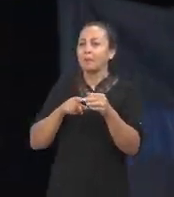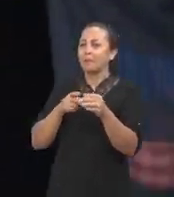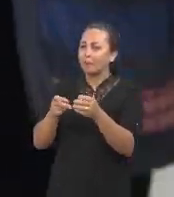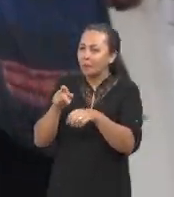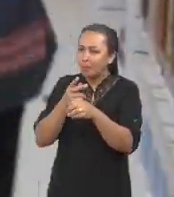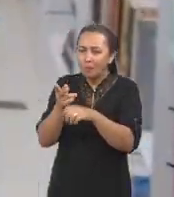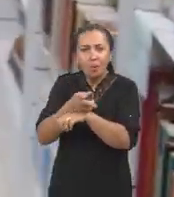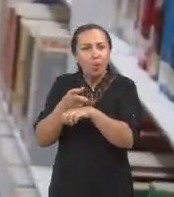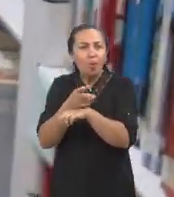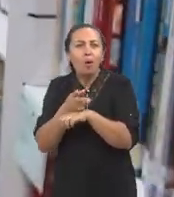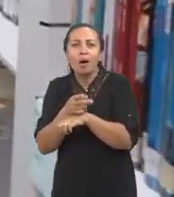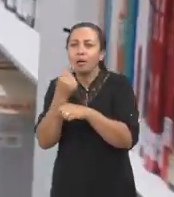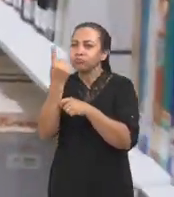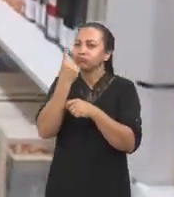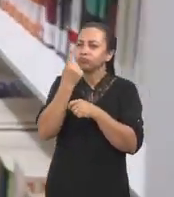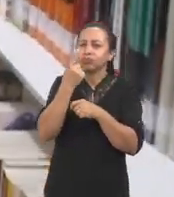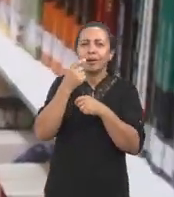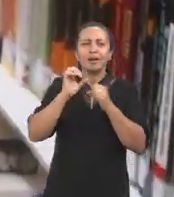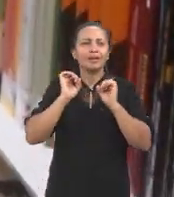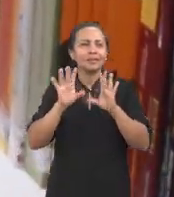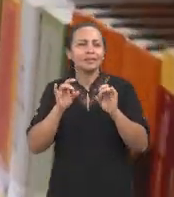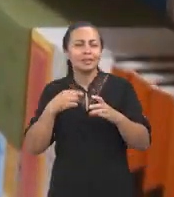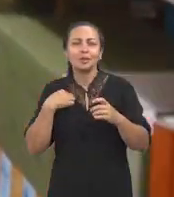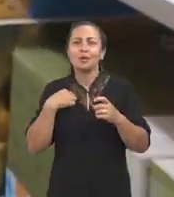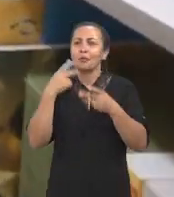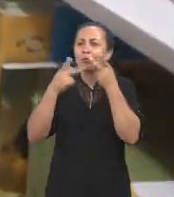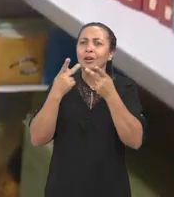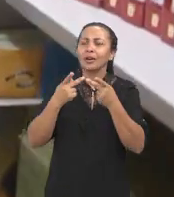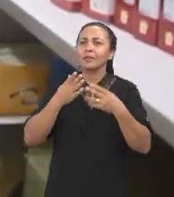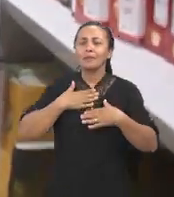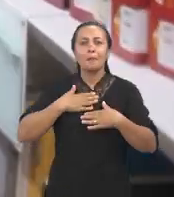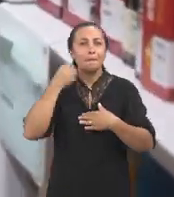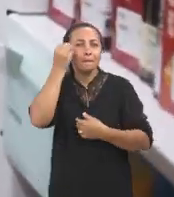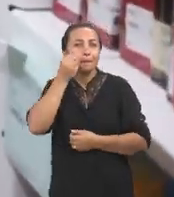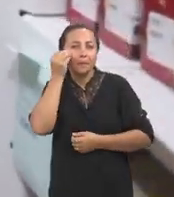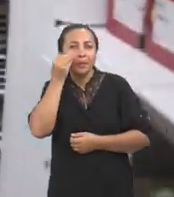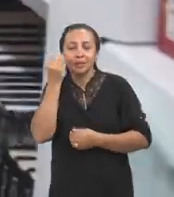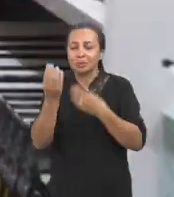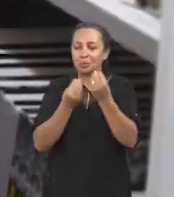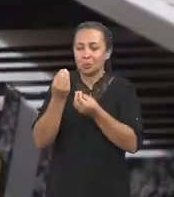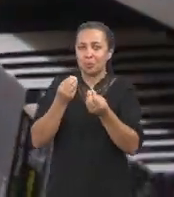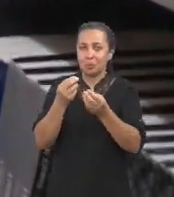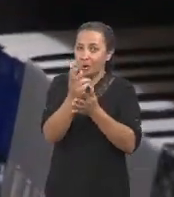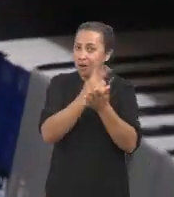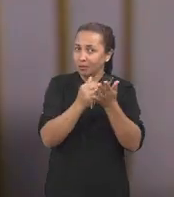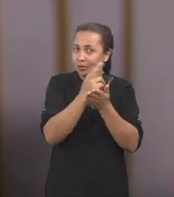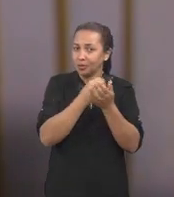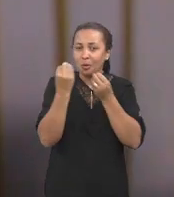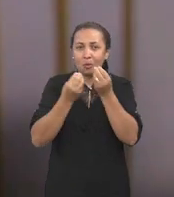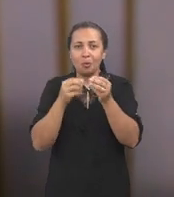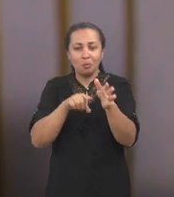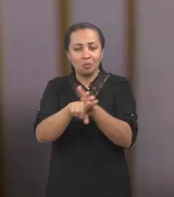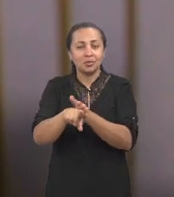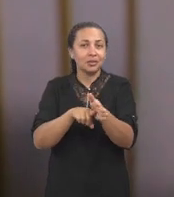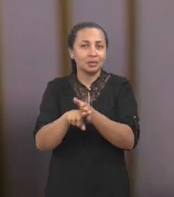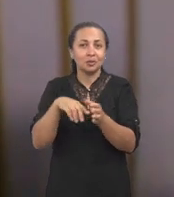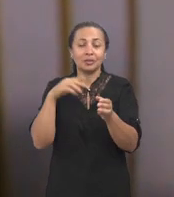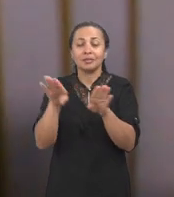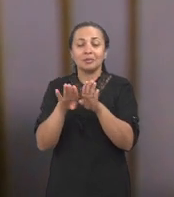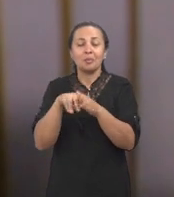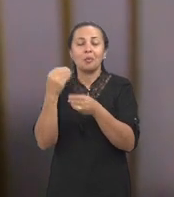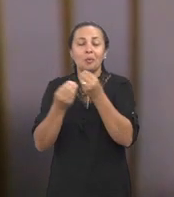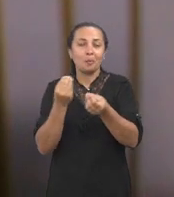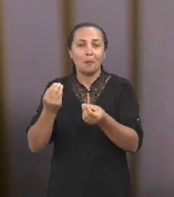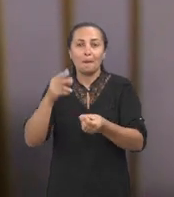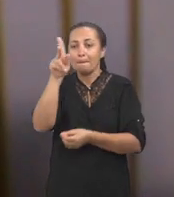que me permitisse está lá da minha experiência enquanto artista e enquanto pesquisadora enquanto